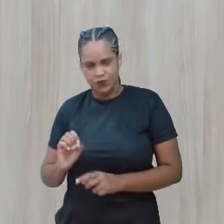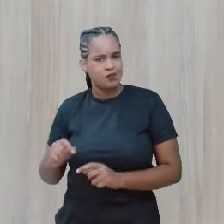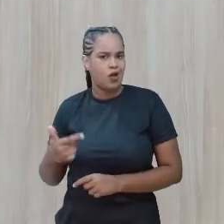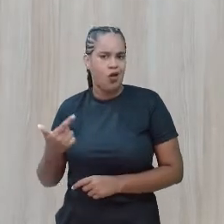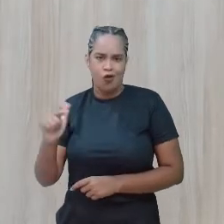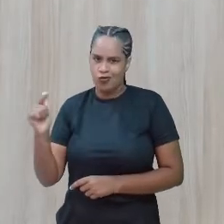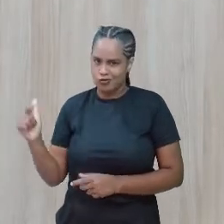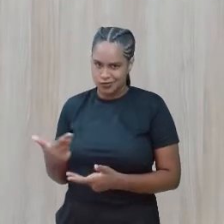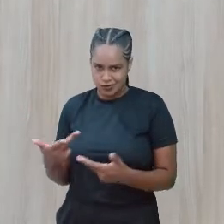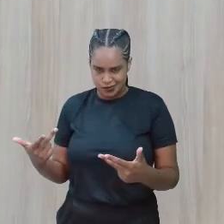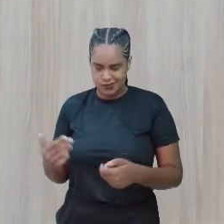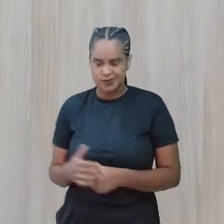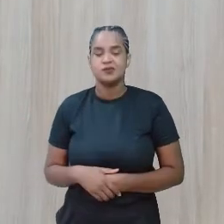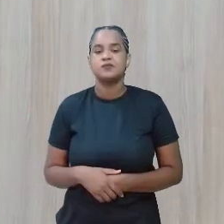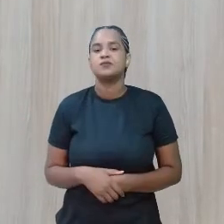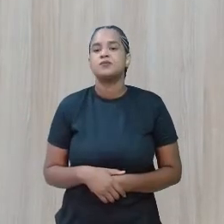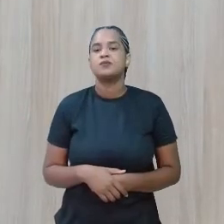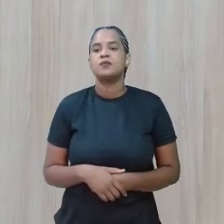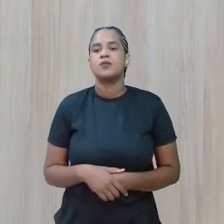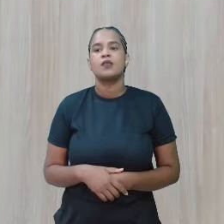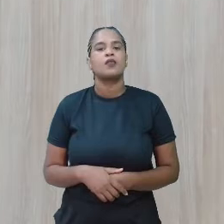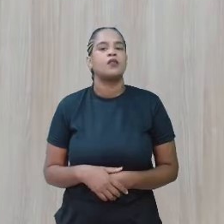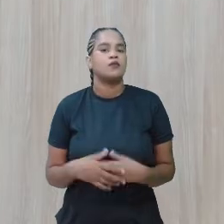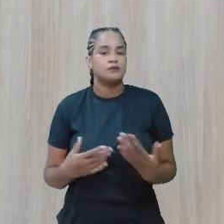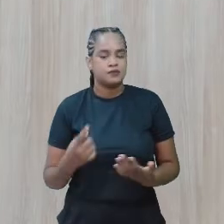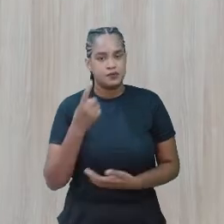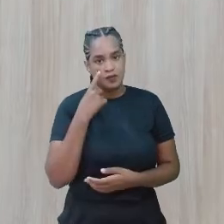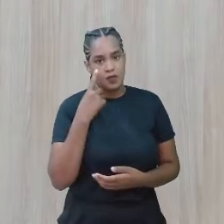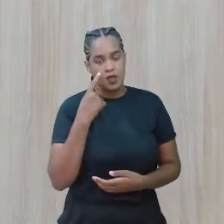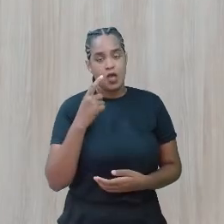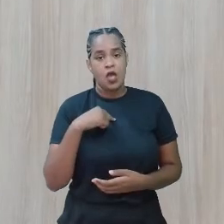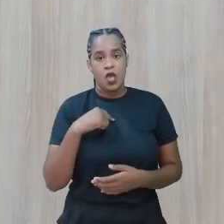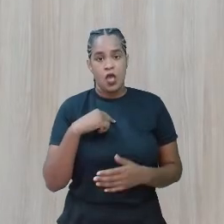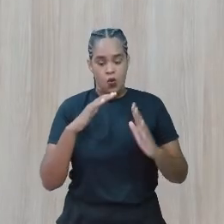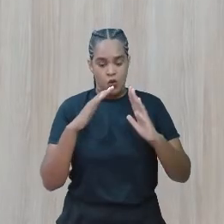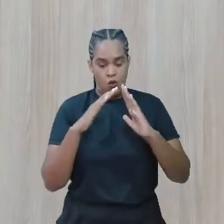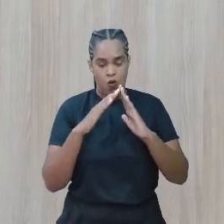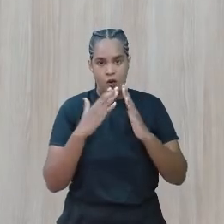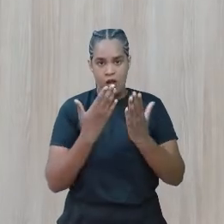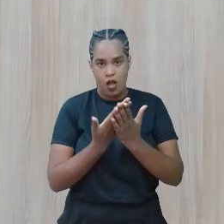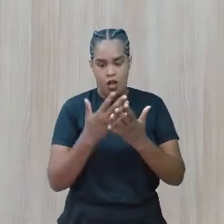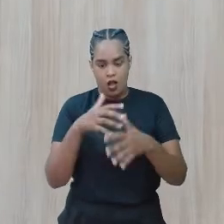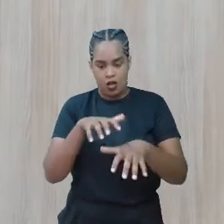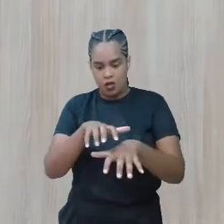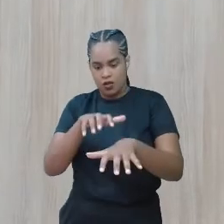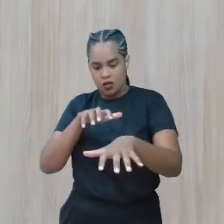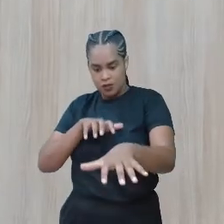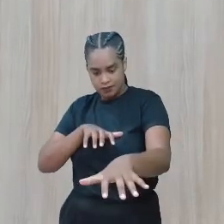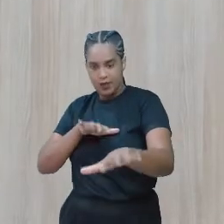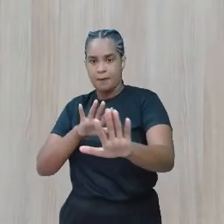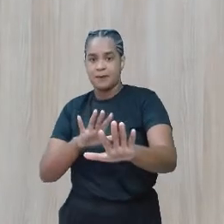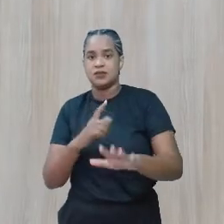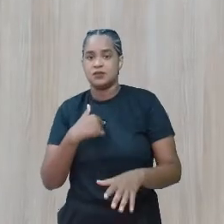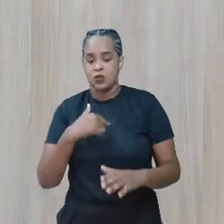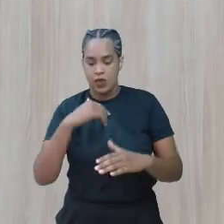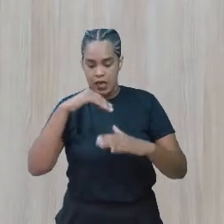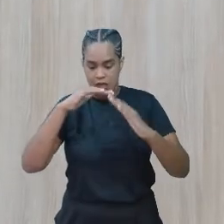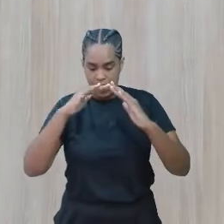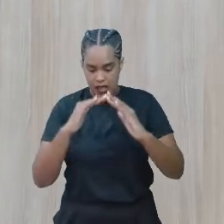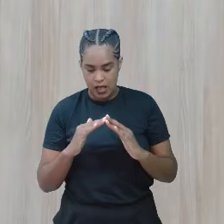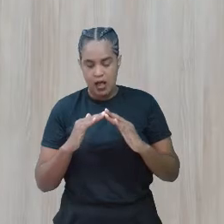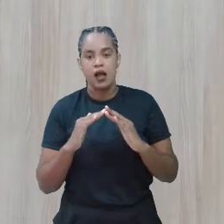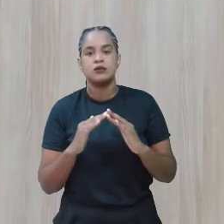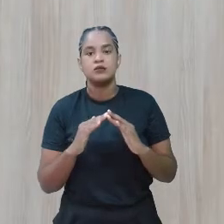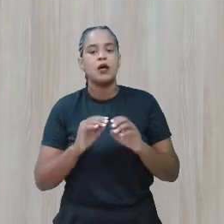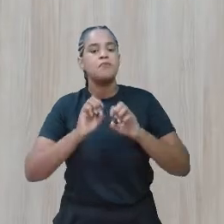vocês lembrarem aí. Gente, quando eu estava dando aula remota, que passava o carro do ovo, mas eu ficava